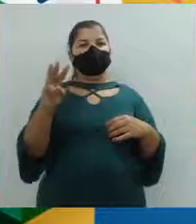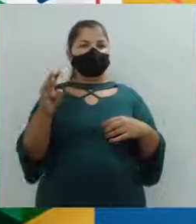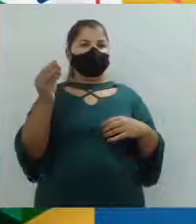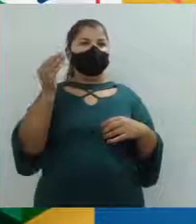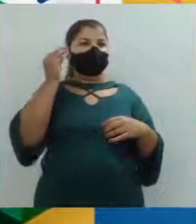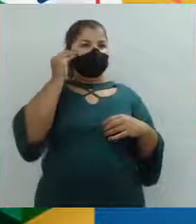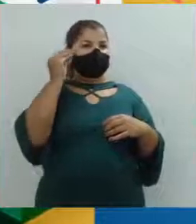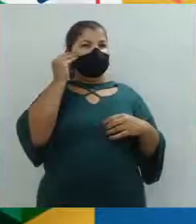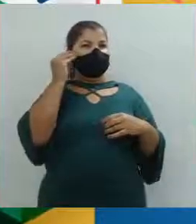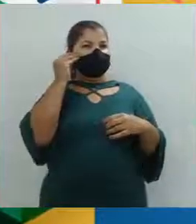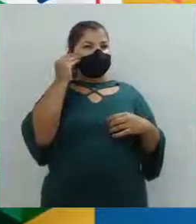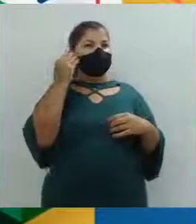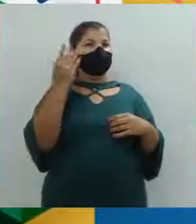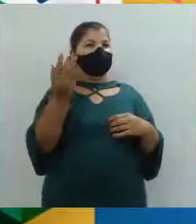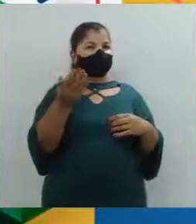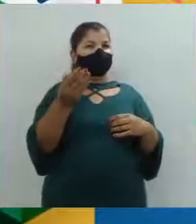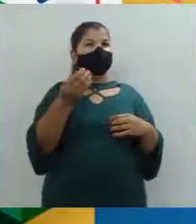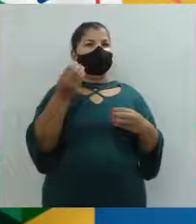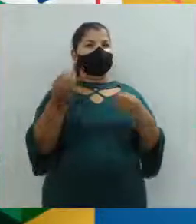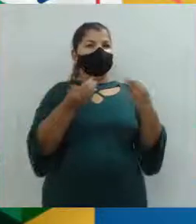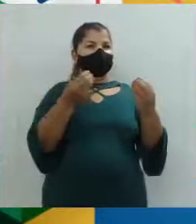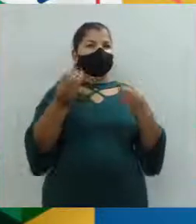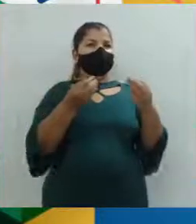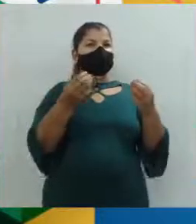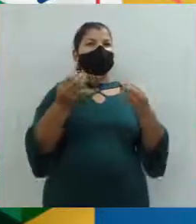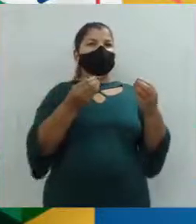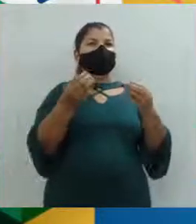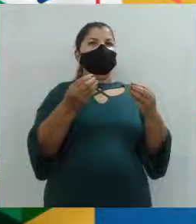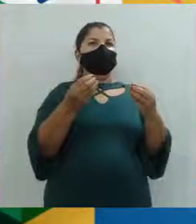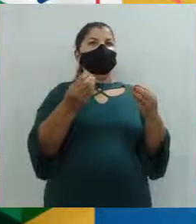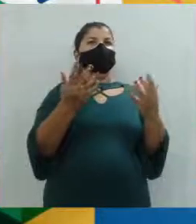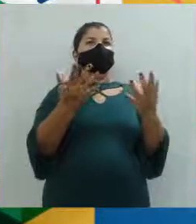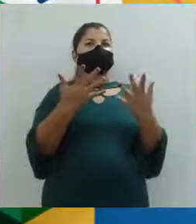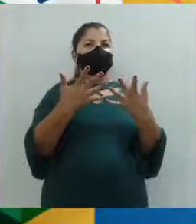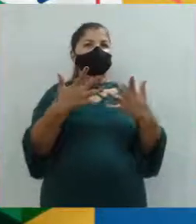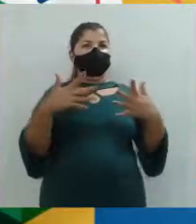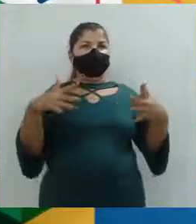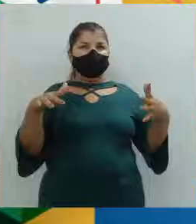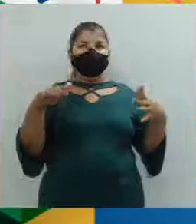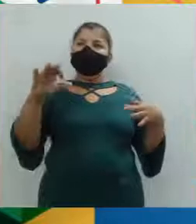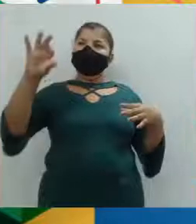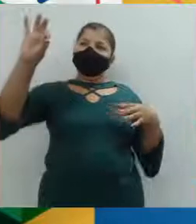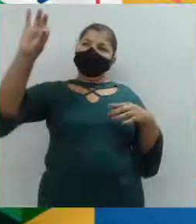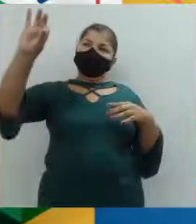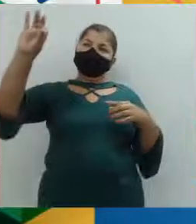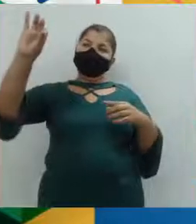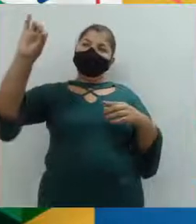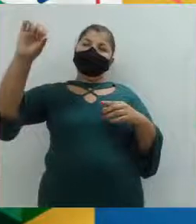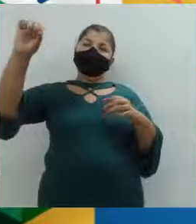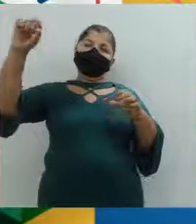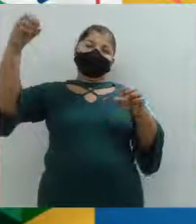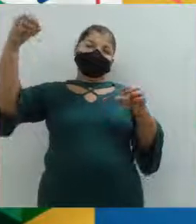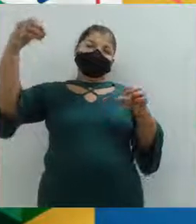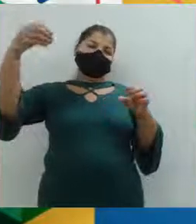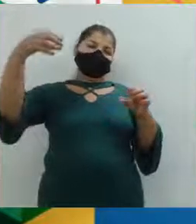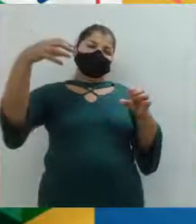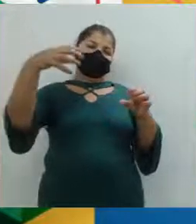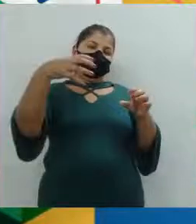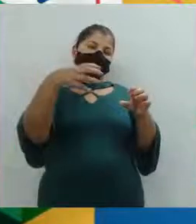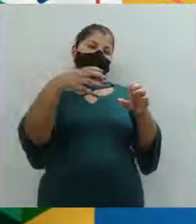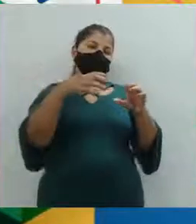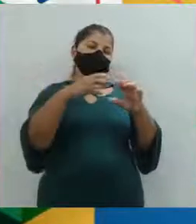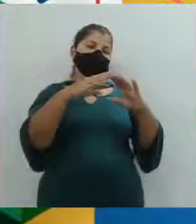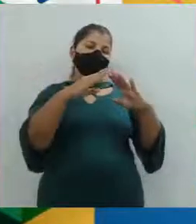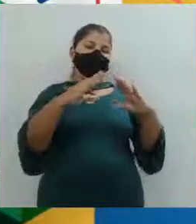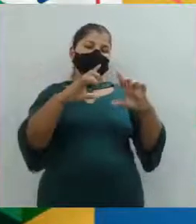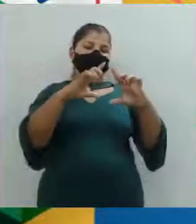experimental, né? A ideia de arco-íris que acontece na natureza, ele fez acontecer em laboratório, ou seja, num espaço de estudo